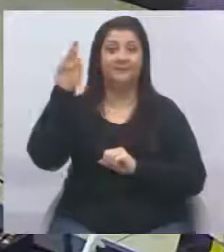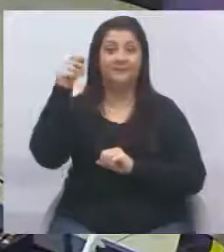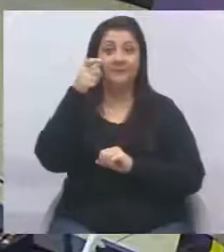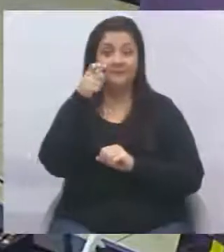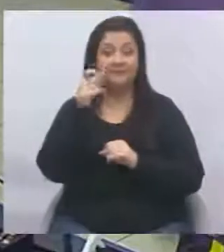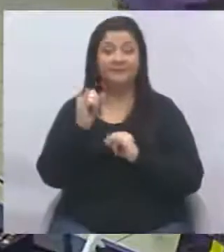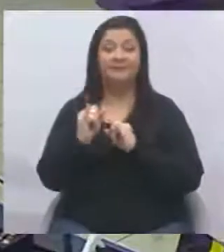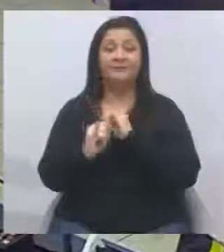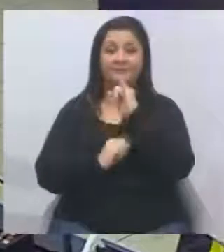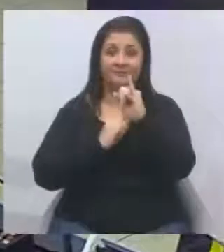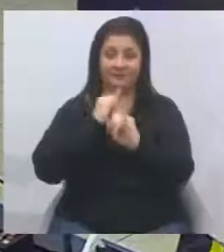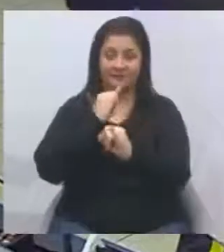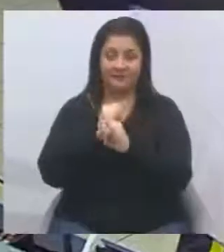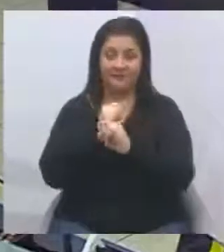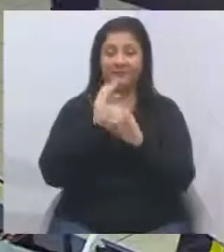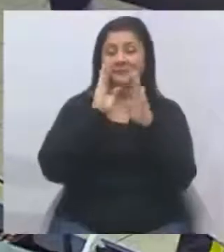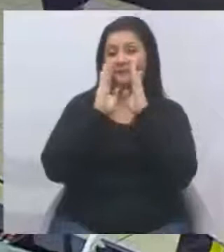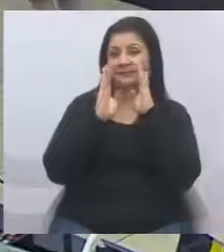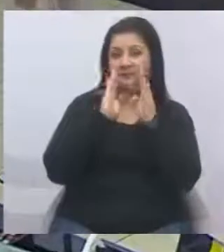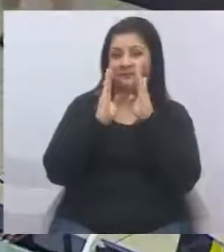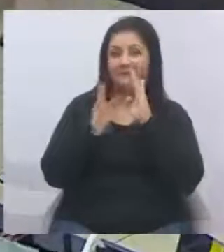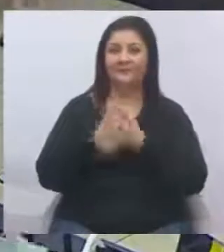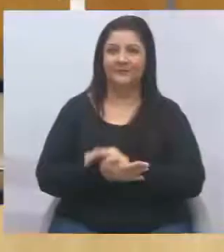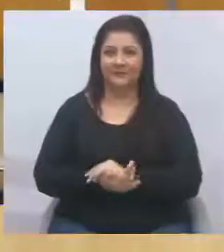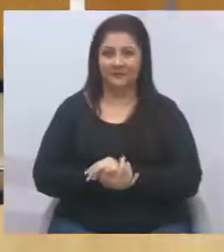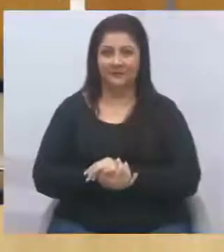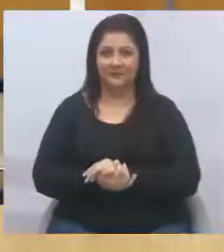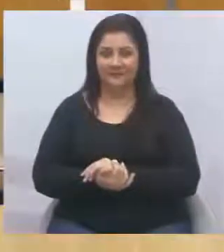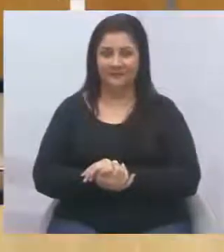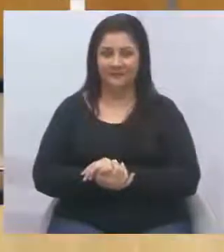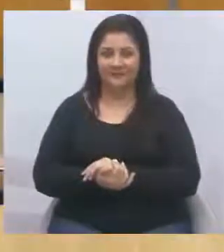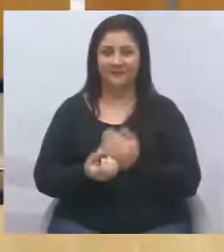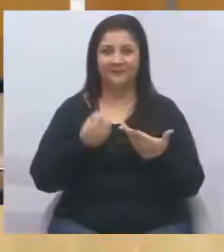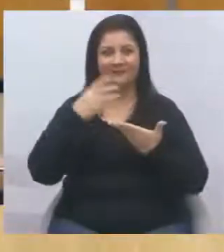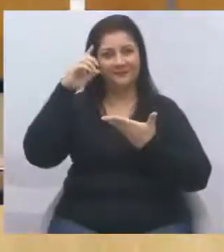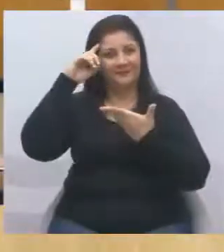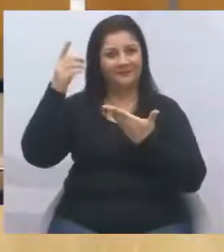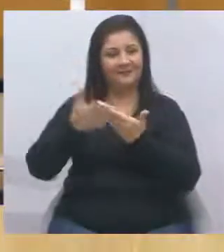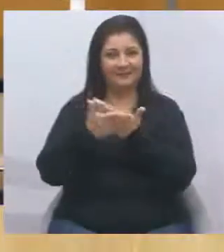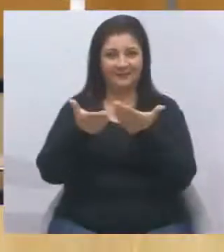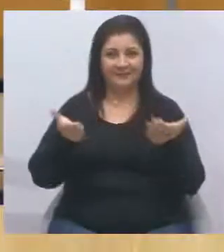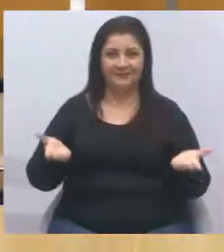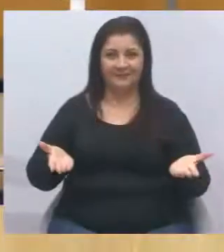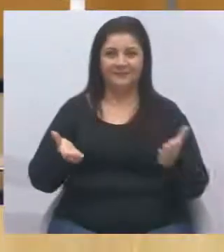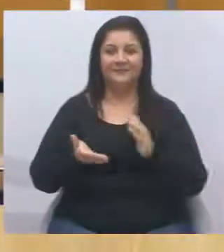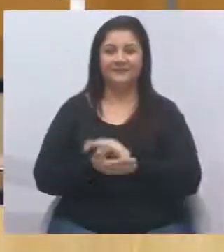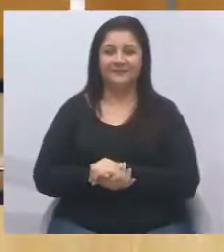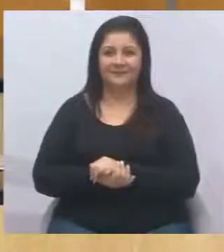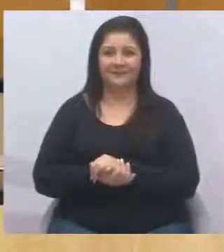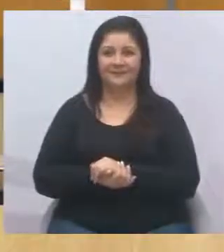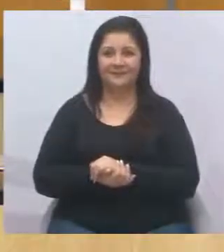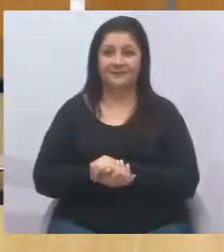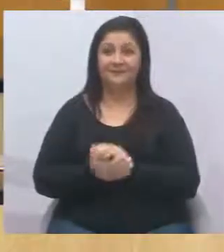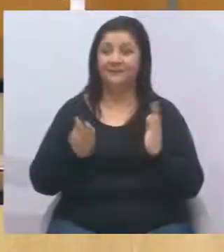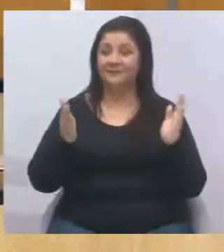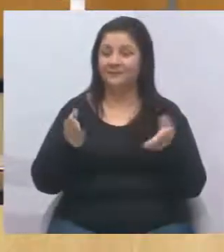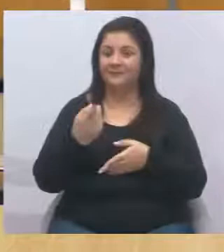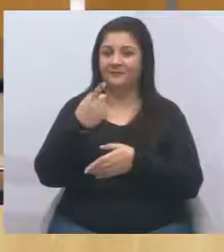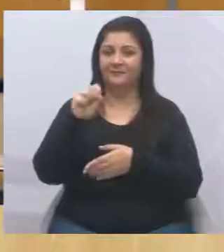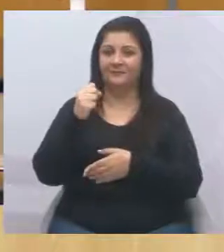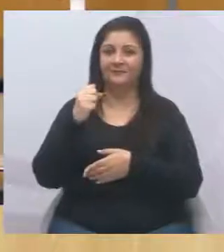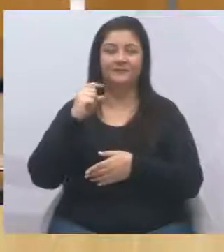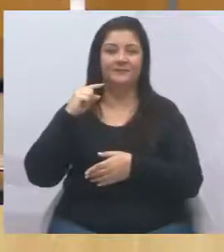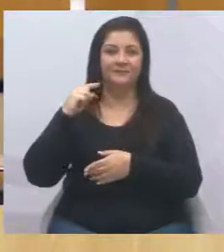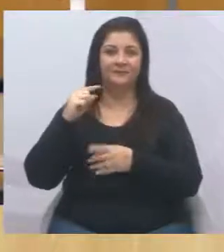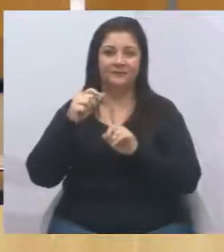que nos assistem ao vivo e pela página da Câmara no Facebook, um bom dia a todos. Na presente data de 18 de